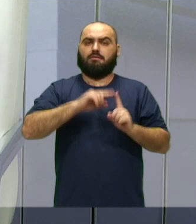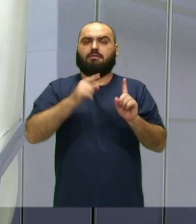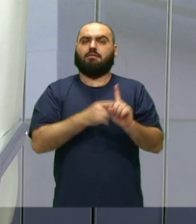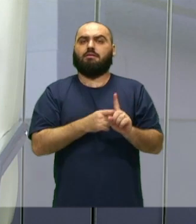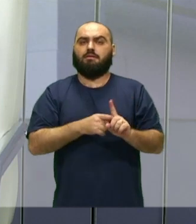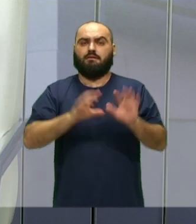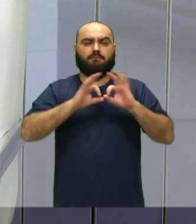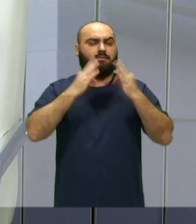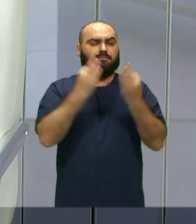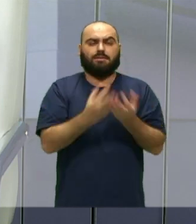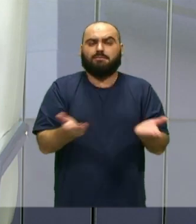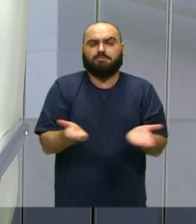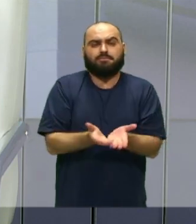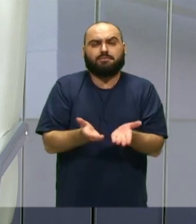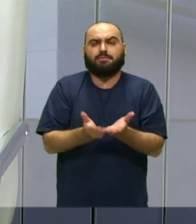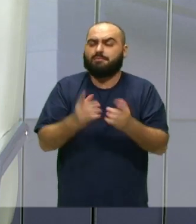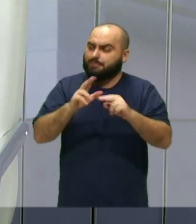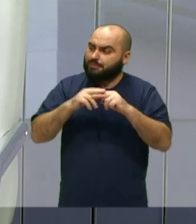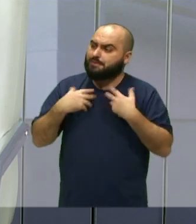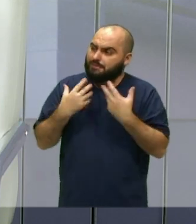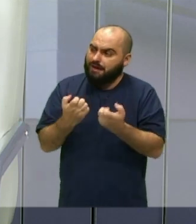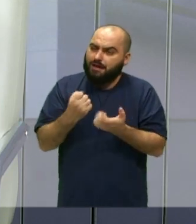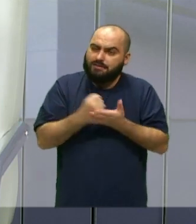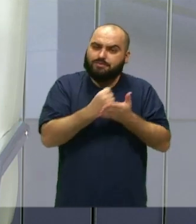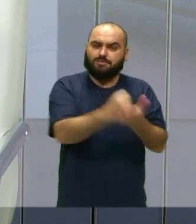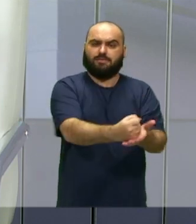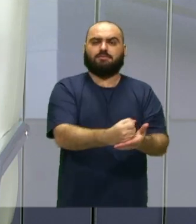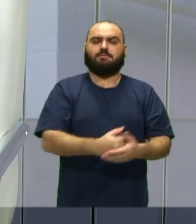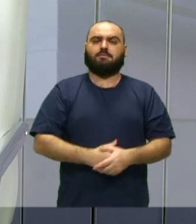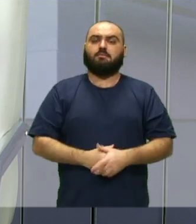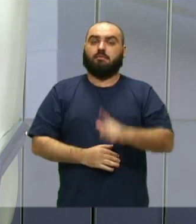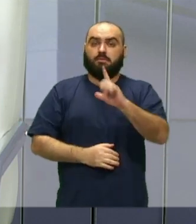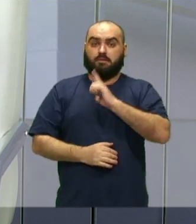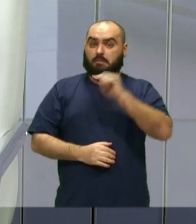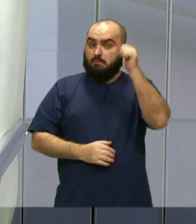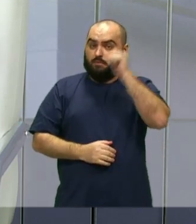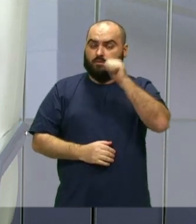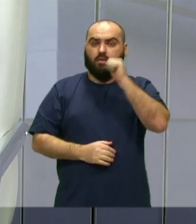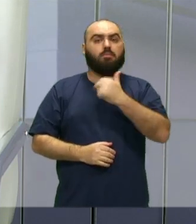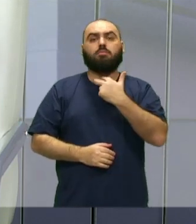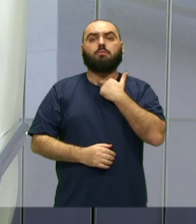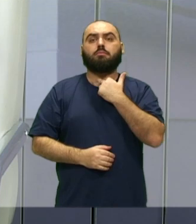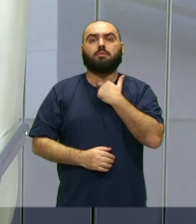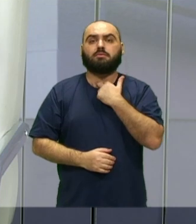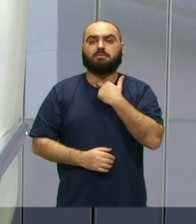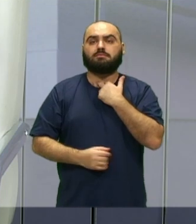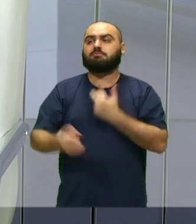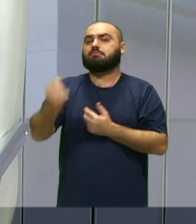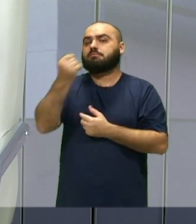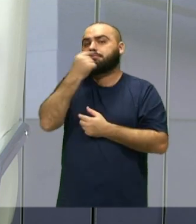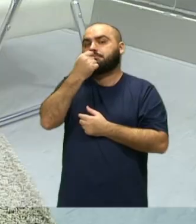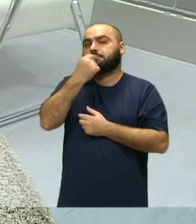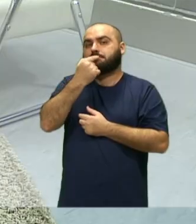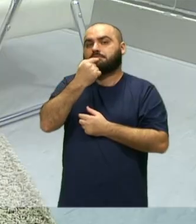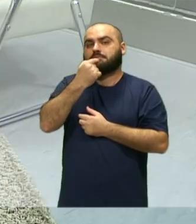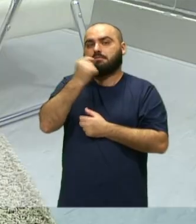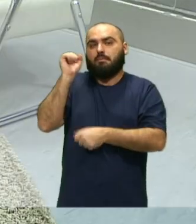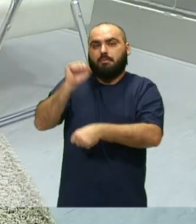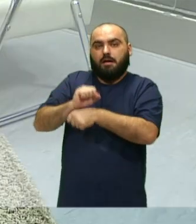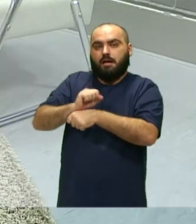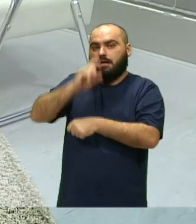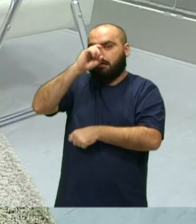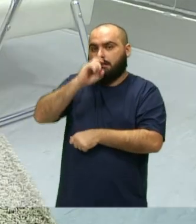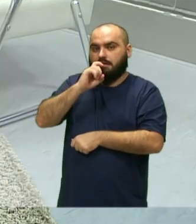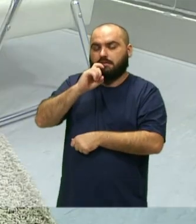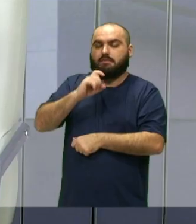muito pobres, então a gente quer auxiliar. Mas não só isso, tá? Tem mulheres que elas não podem tomar anticoncepcional. Não pode. Tem mulheres que